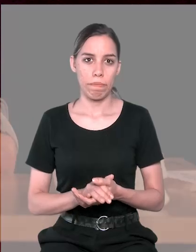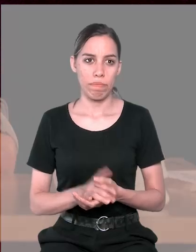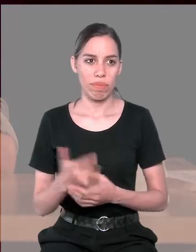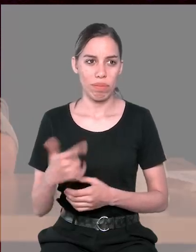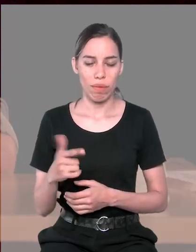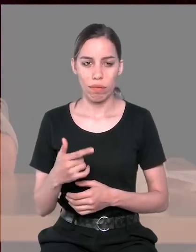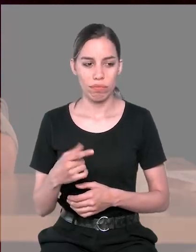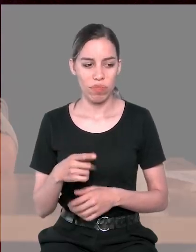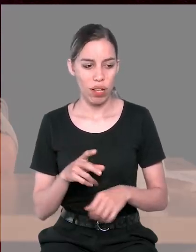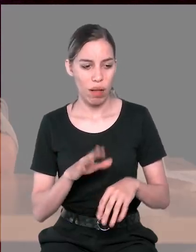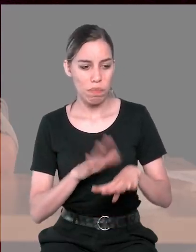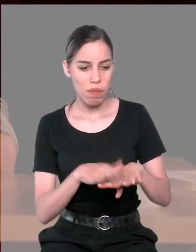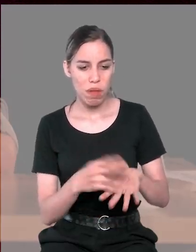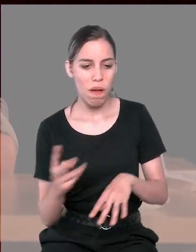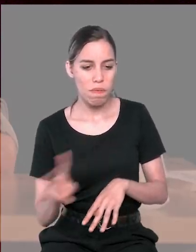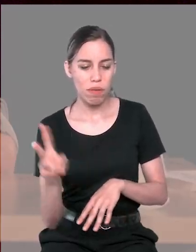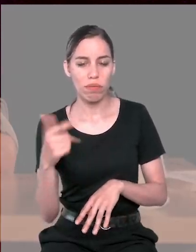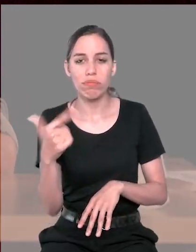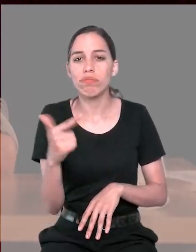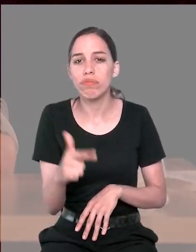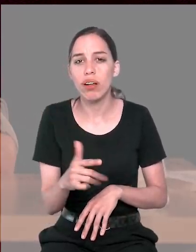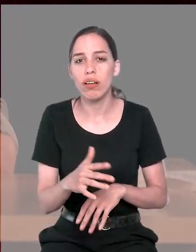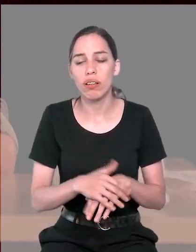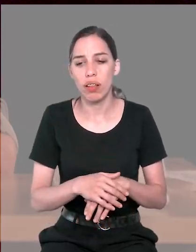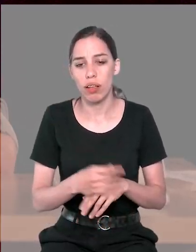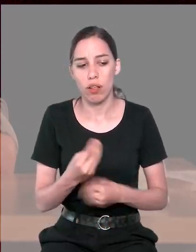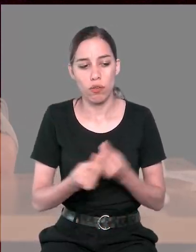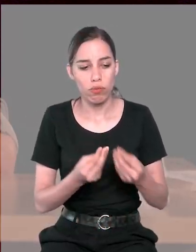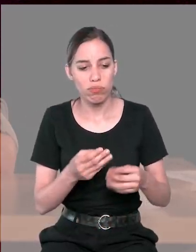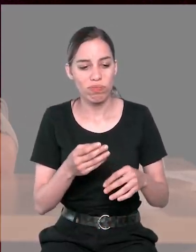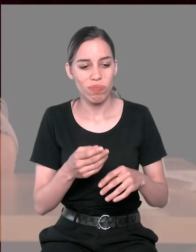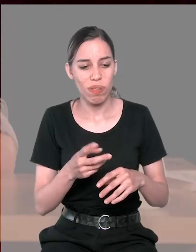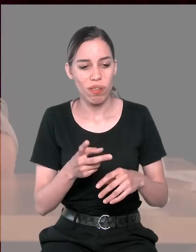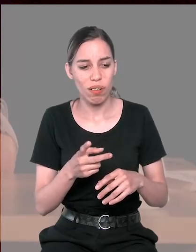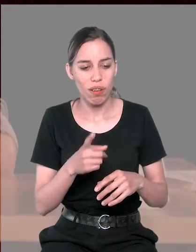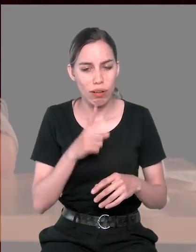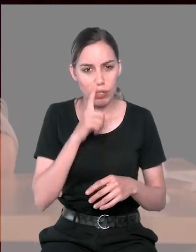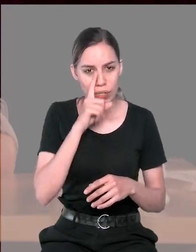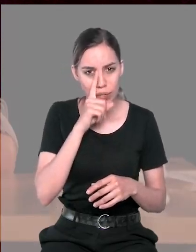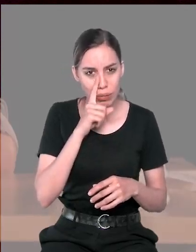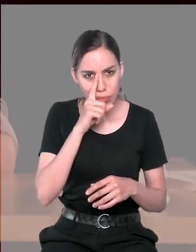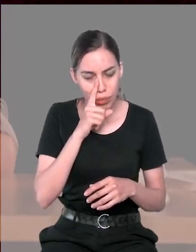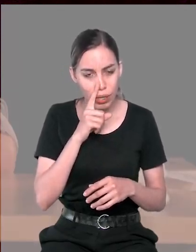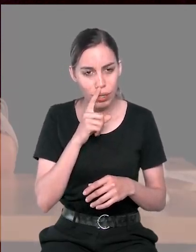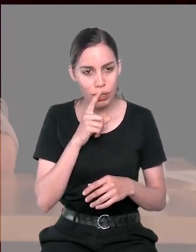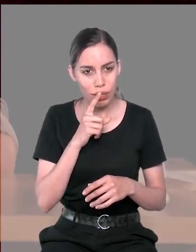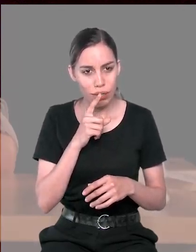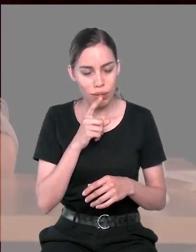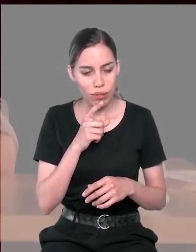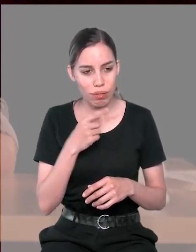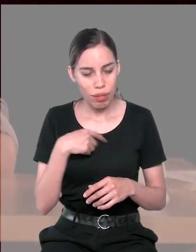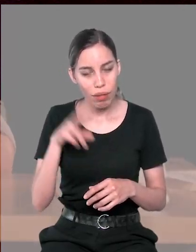nós valorizamos a matemática pela capacidade de violência dela, né? E assim, também